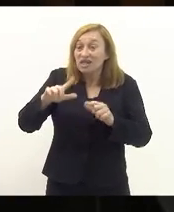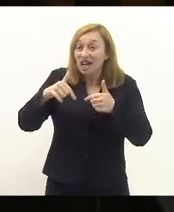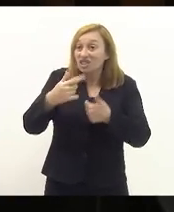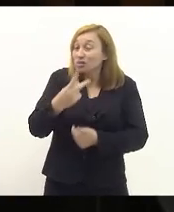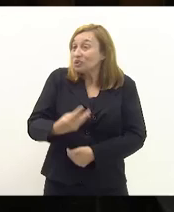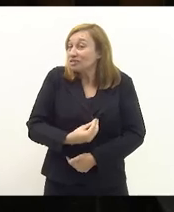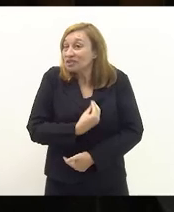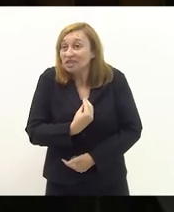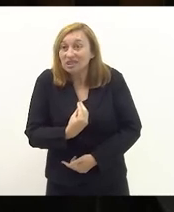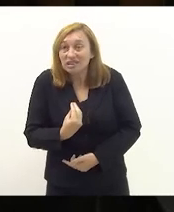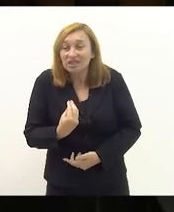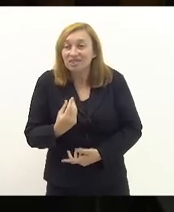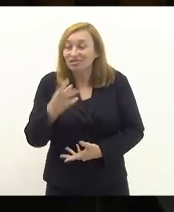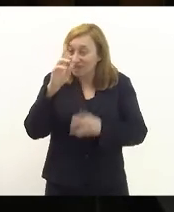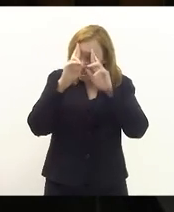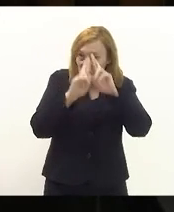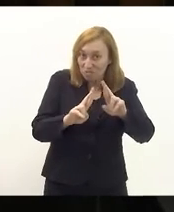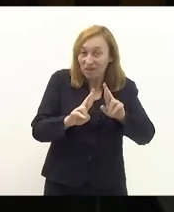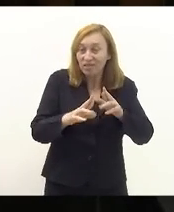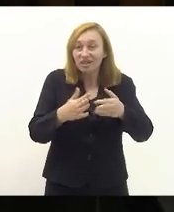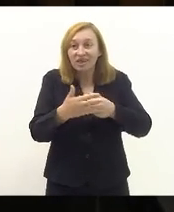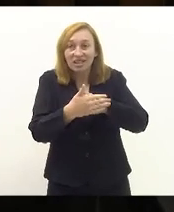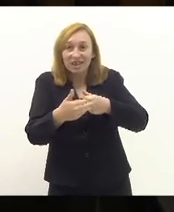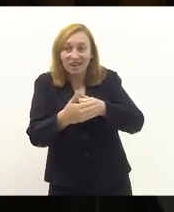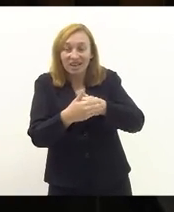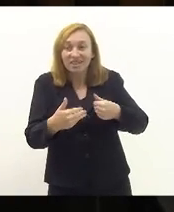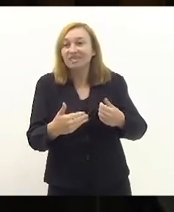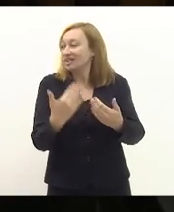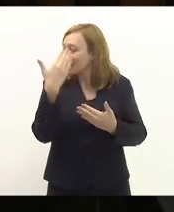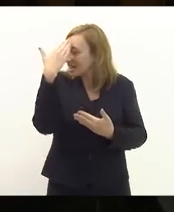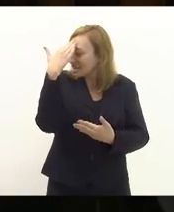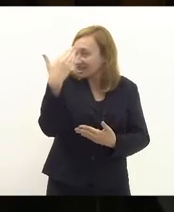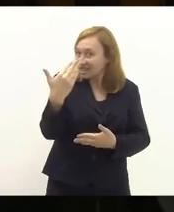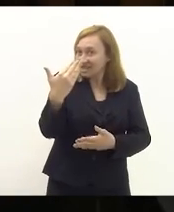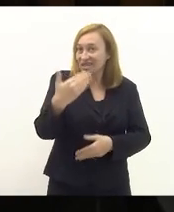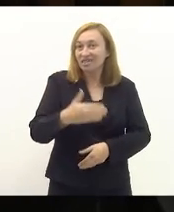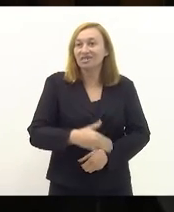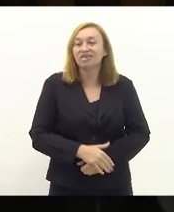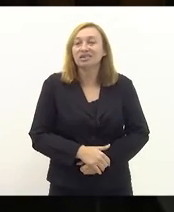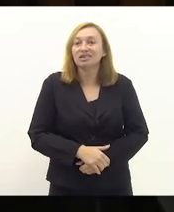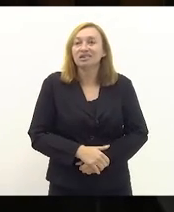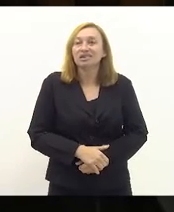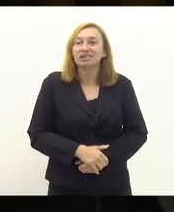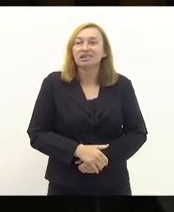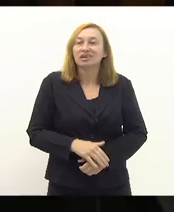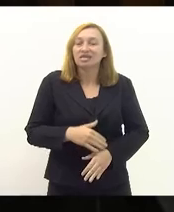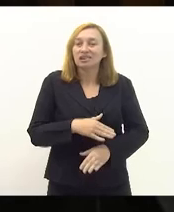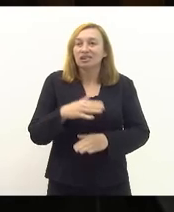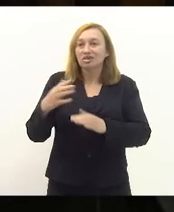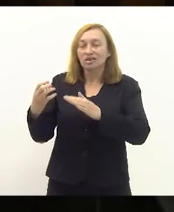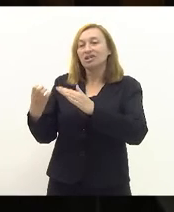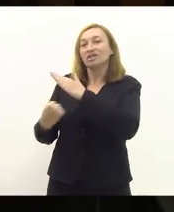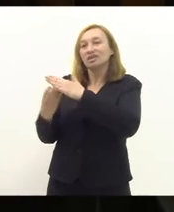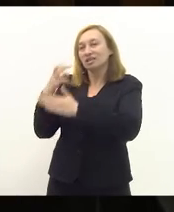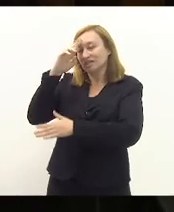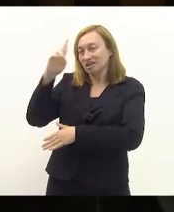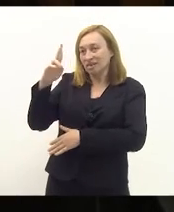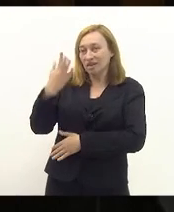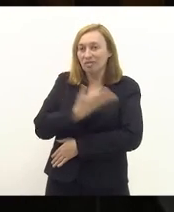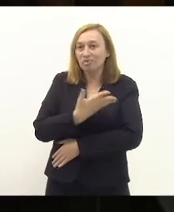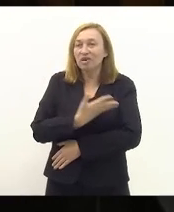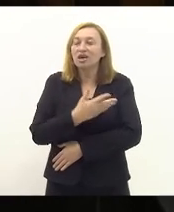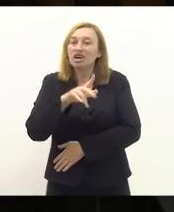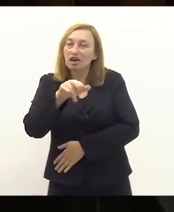então ele tem meu respeito meu carinho queria que agradecer a esses empresários amigos meu irmão